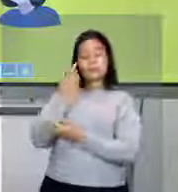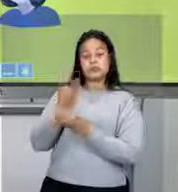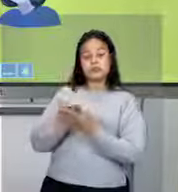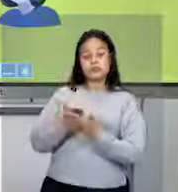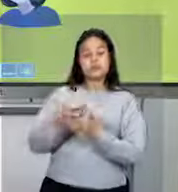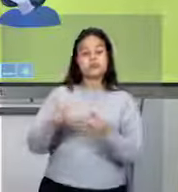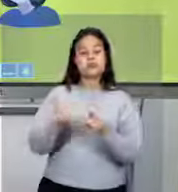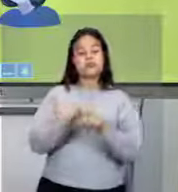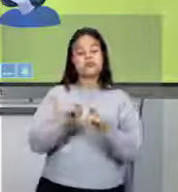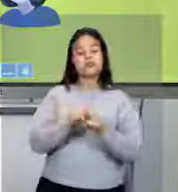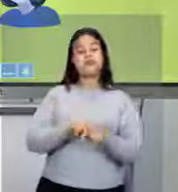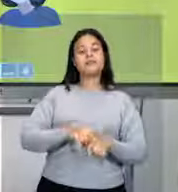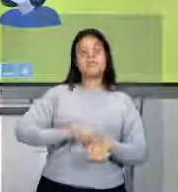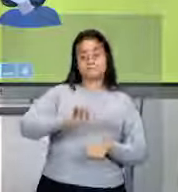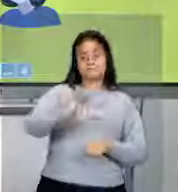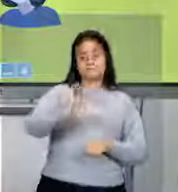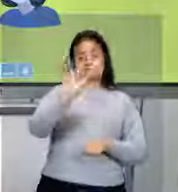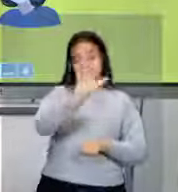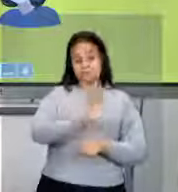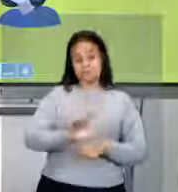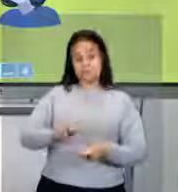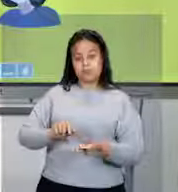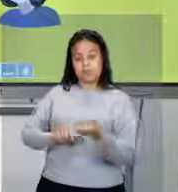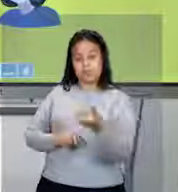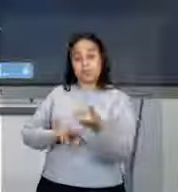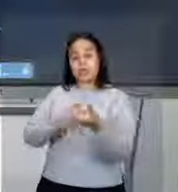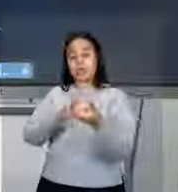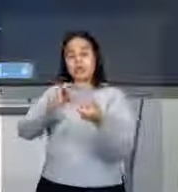Sistema Internacional de Unidades é o ampere.